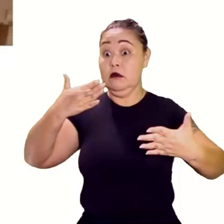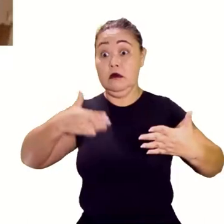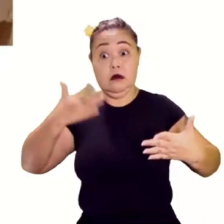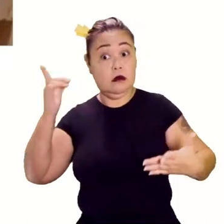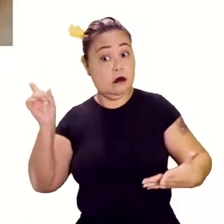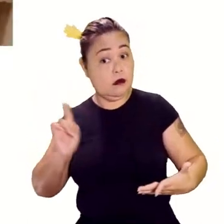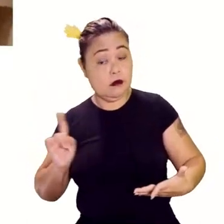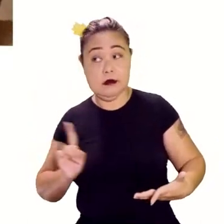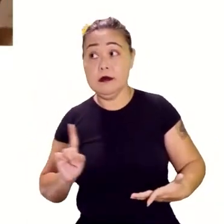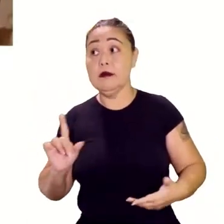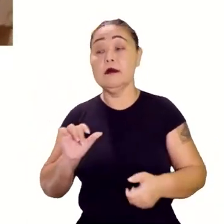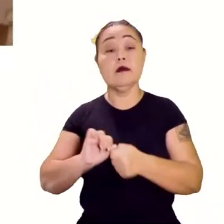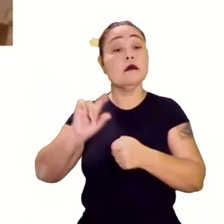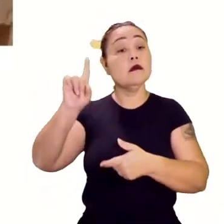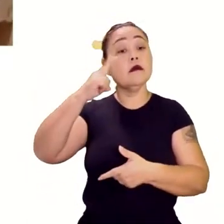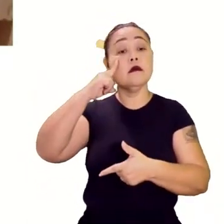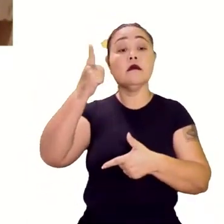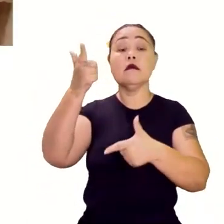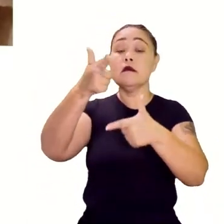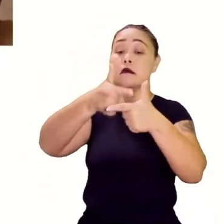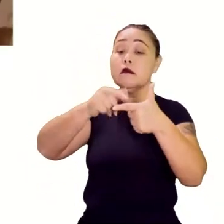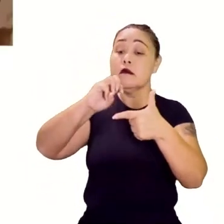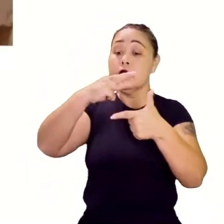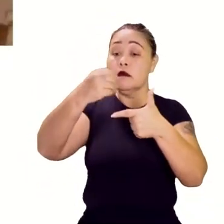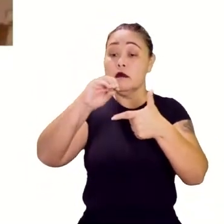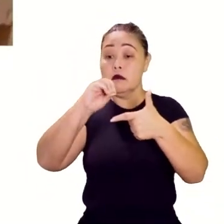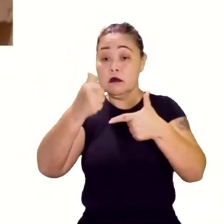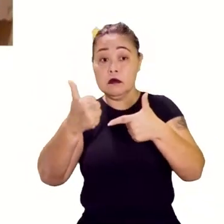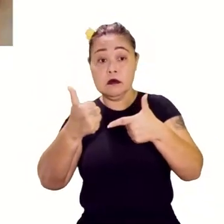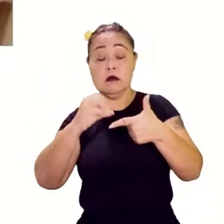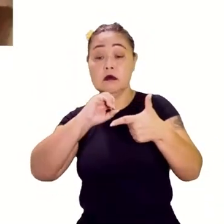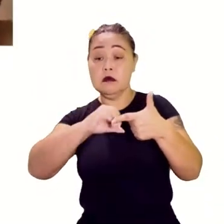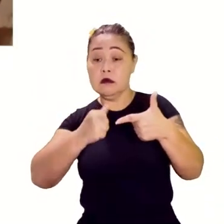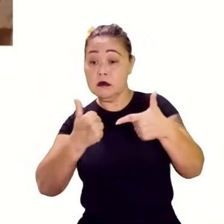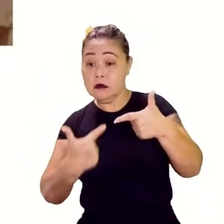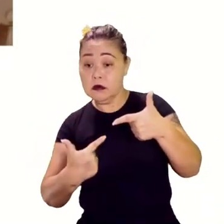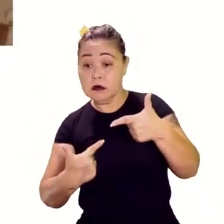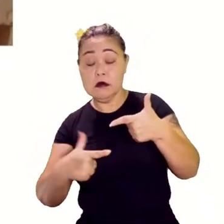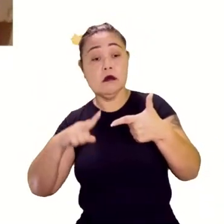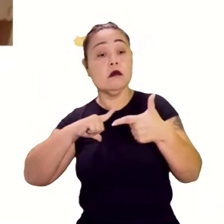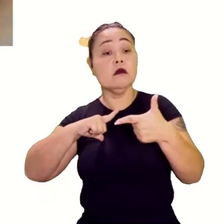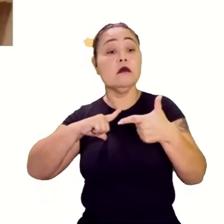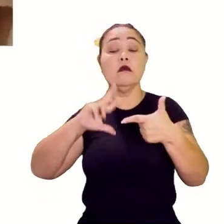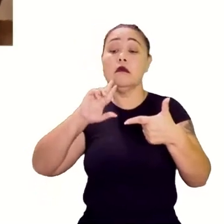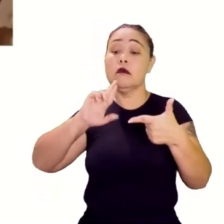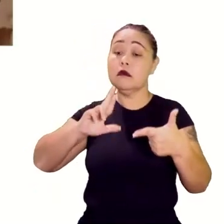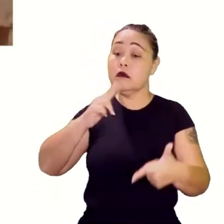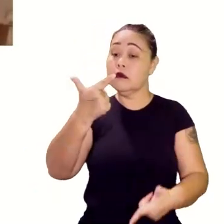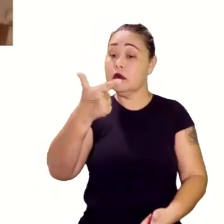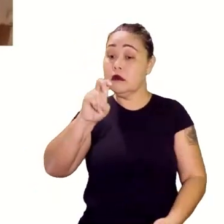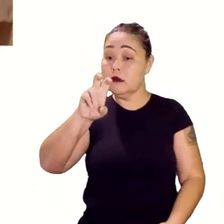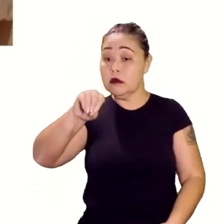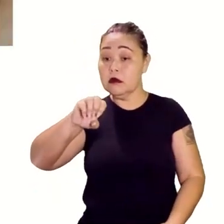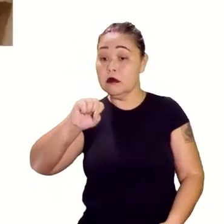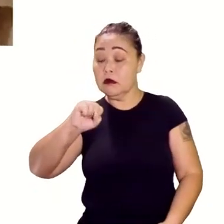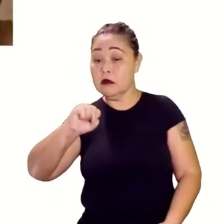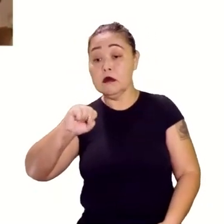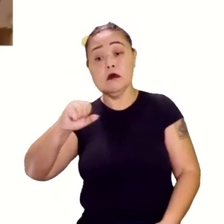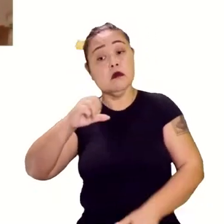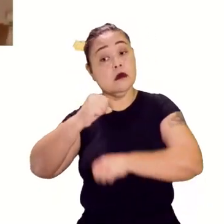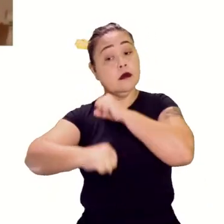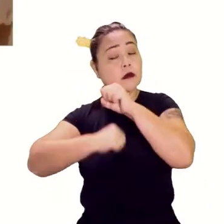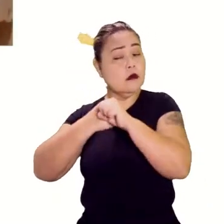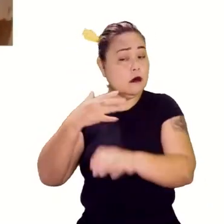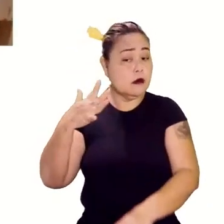assustado. Dividindo 0,301 por 0,012, a gente fica aí com 2508